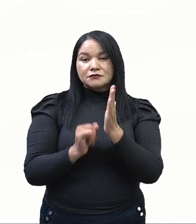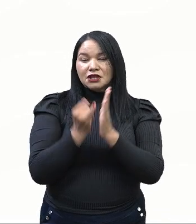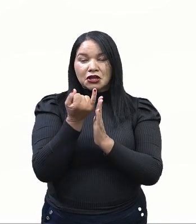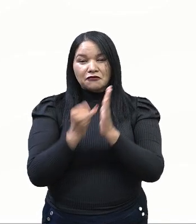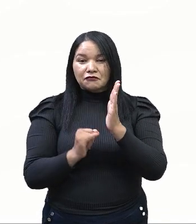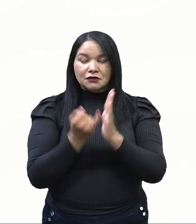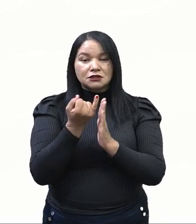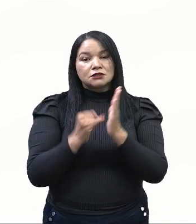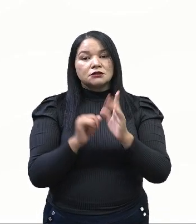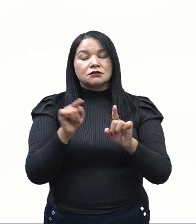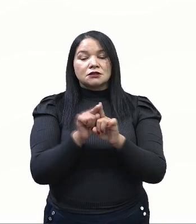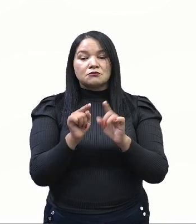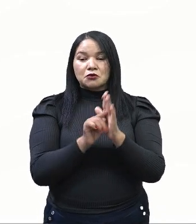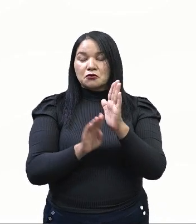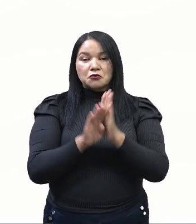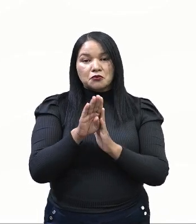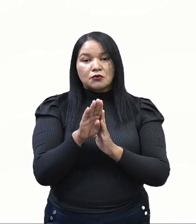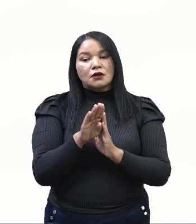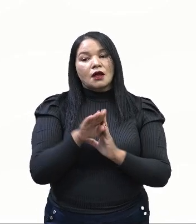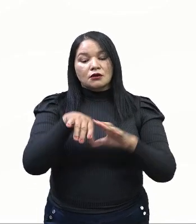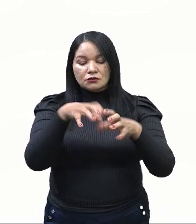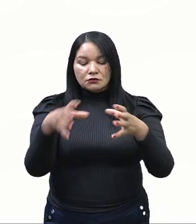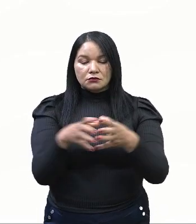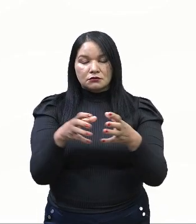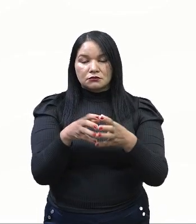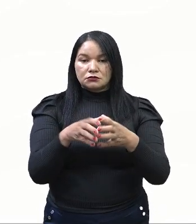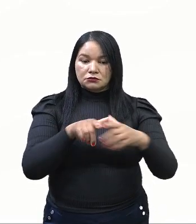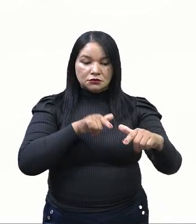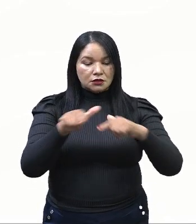os operários vão se reunir e